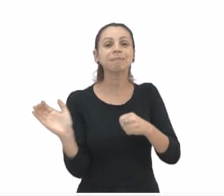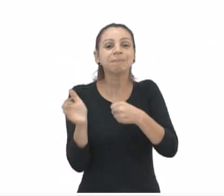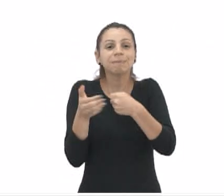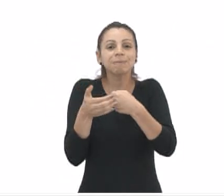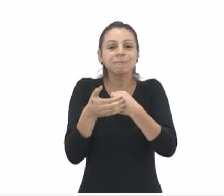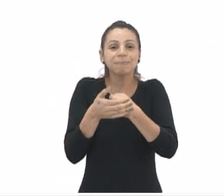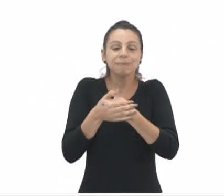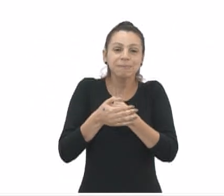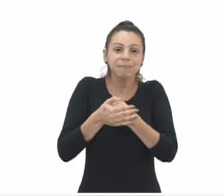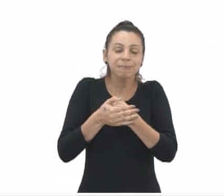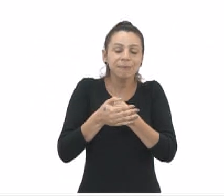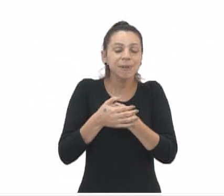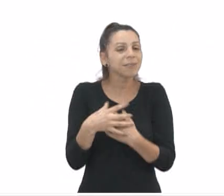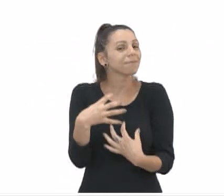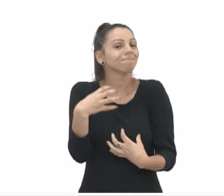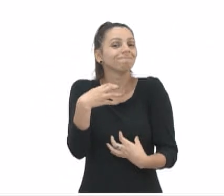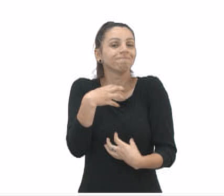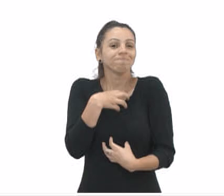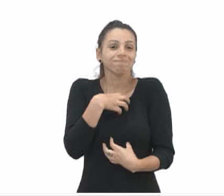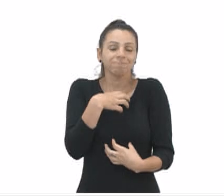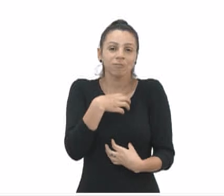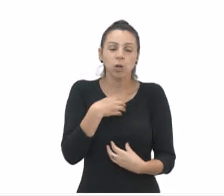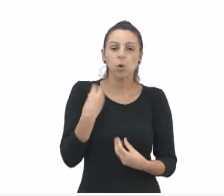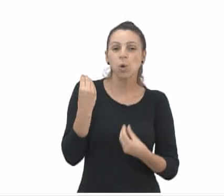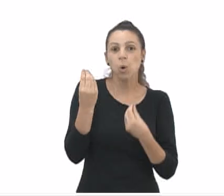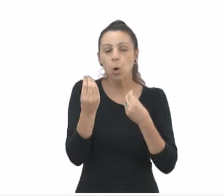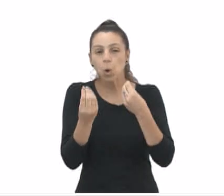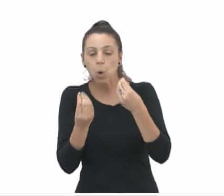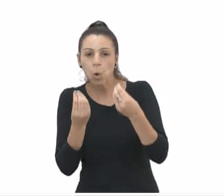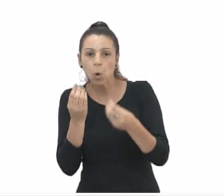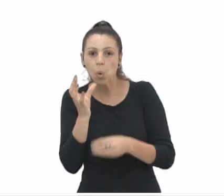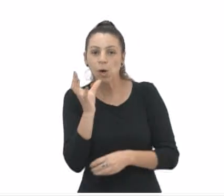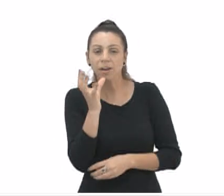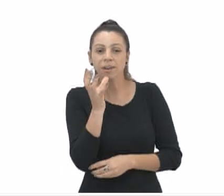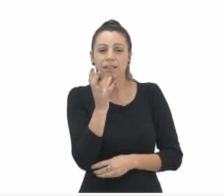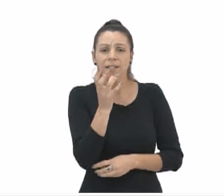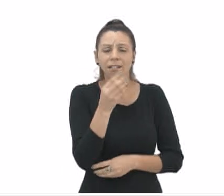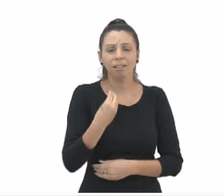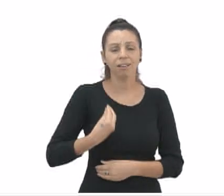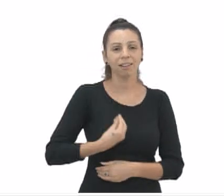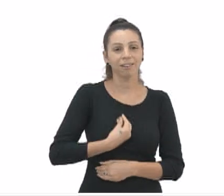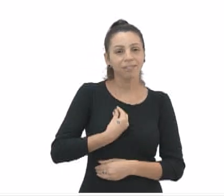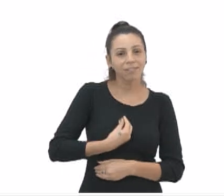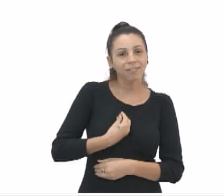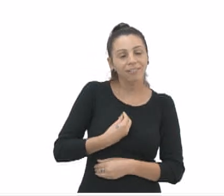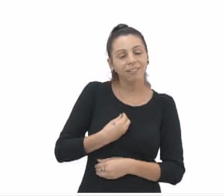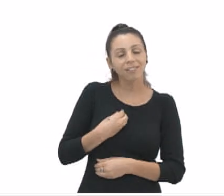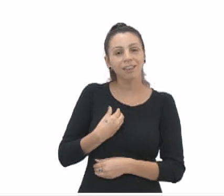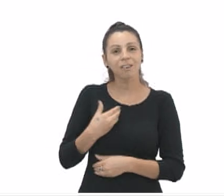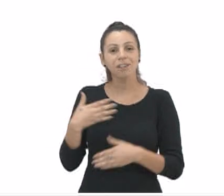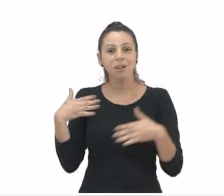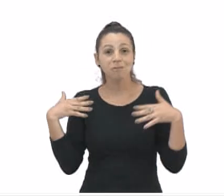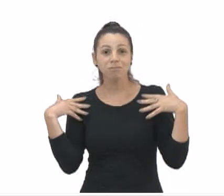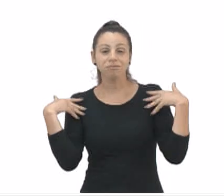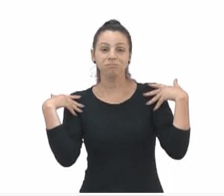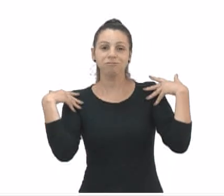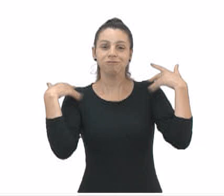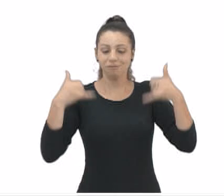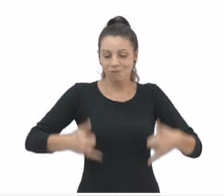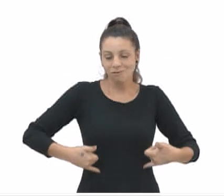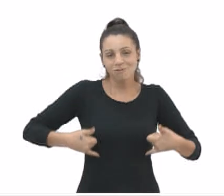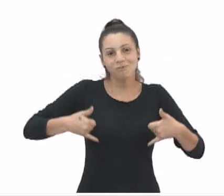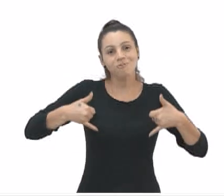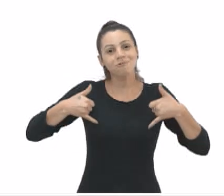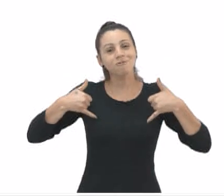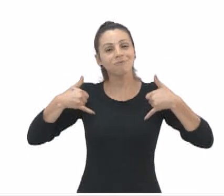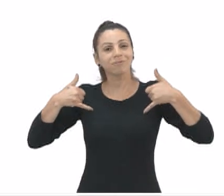Parece que eu já pressentia. Como demorei. Eu vivia no ar, havia orgulho e pudor em mim.